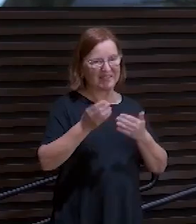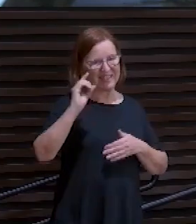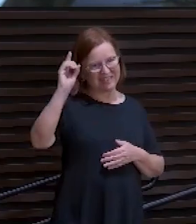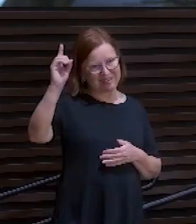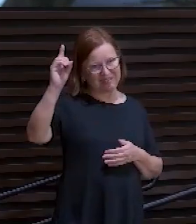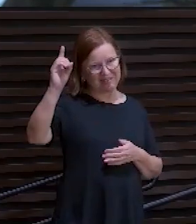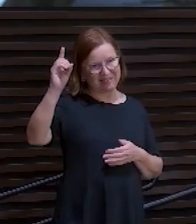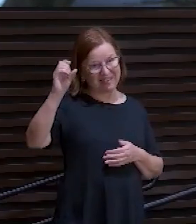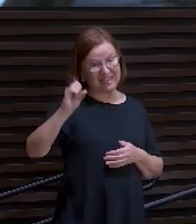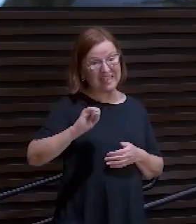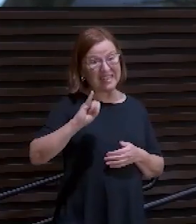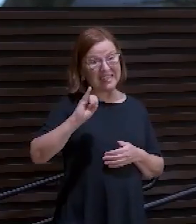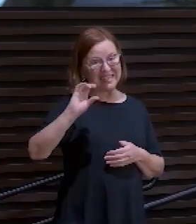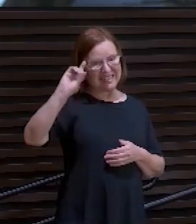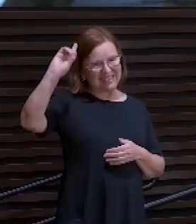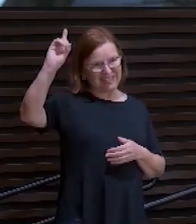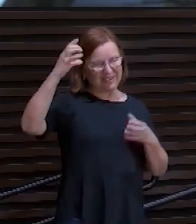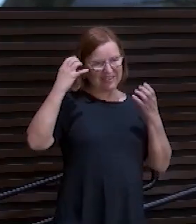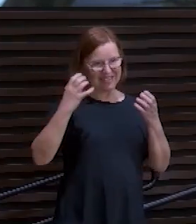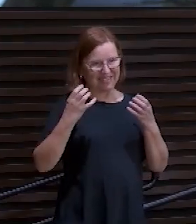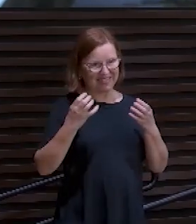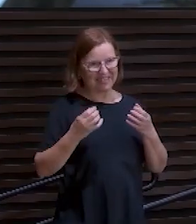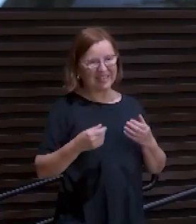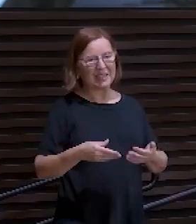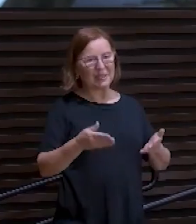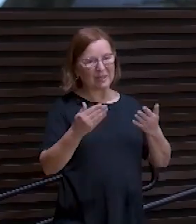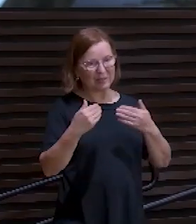quiser, Ele nos dará algum poder.